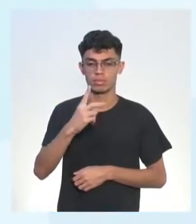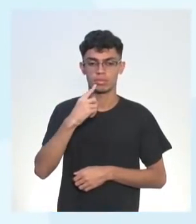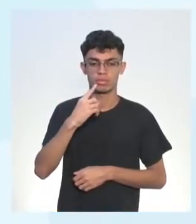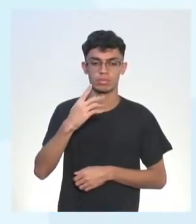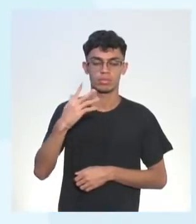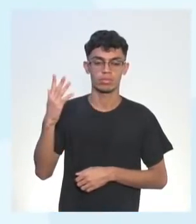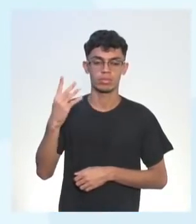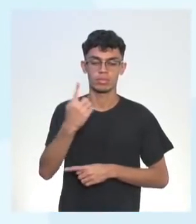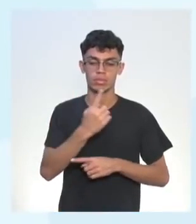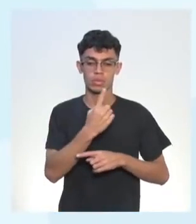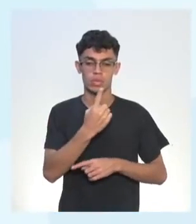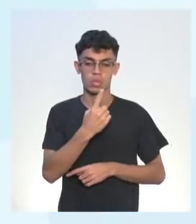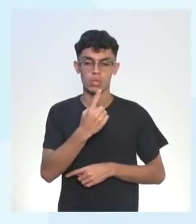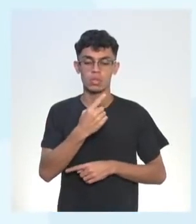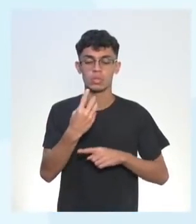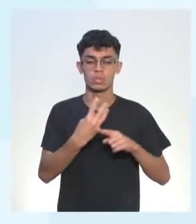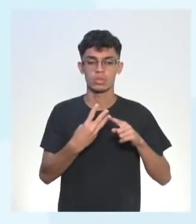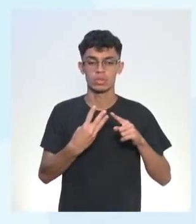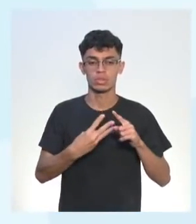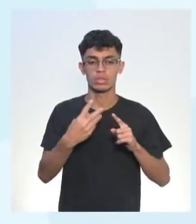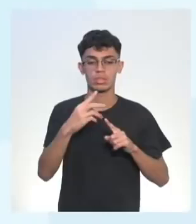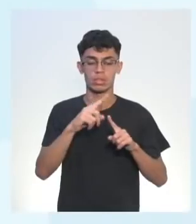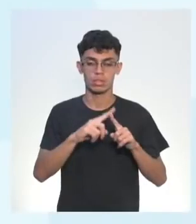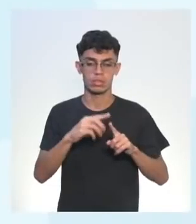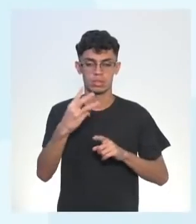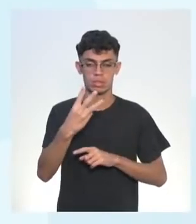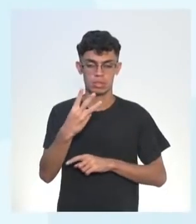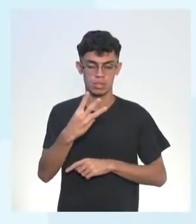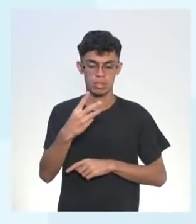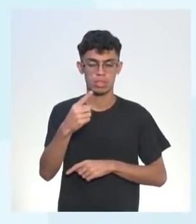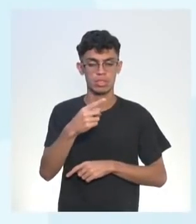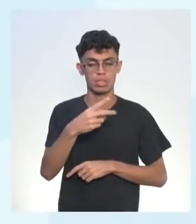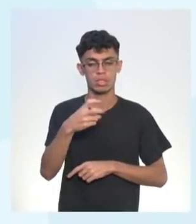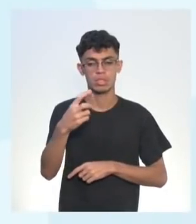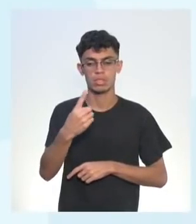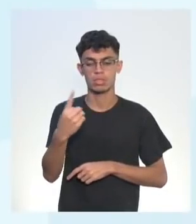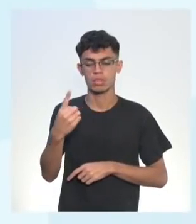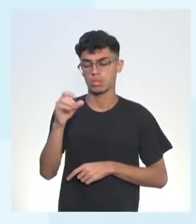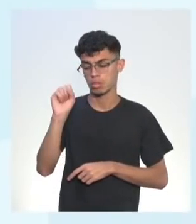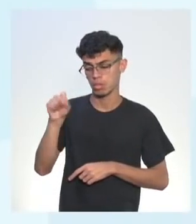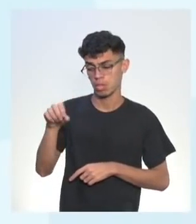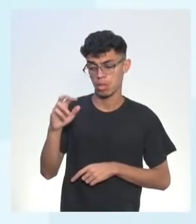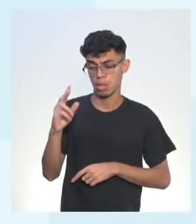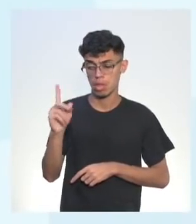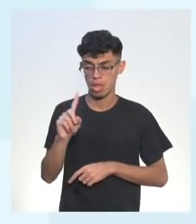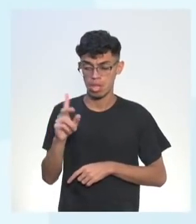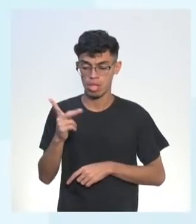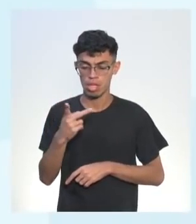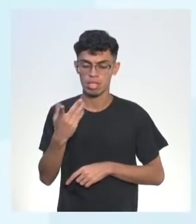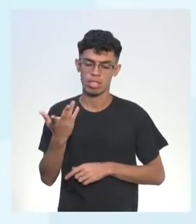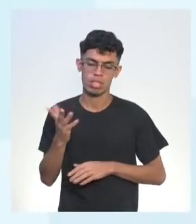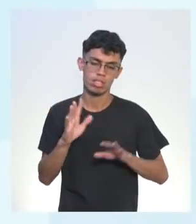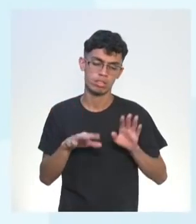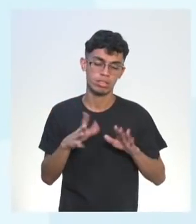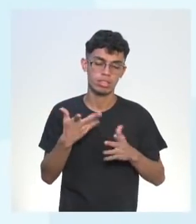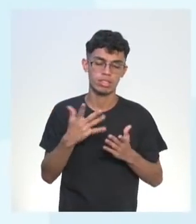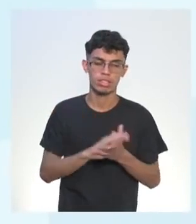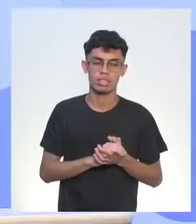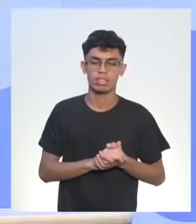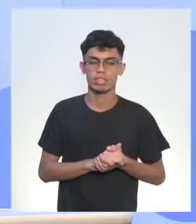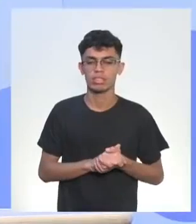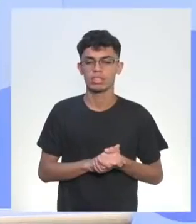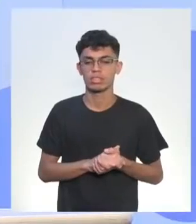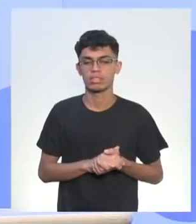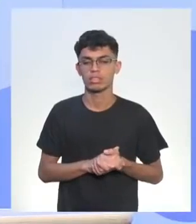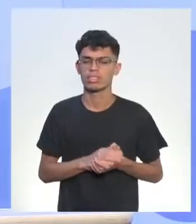aqui? Eu sei que 1/3 de 3 é 1. Sim ou não, Jonas? Costuma dar 1. Geralmente, assim, se não errou